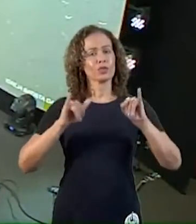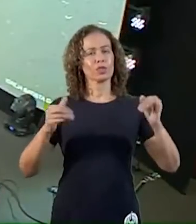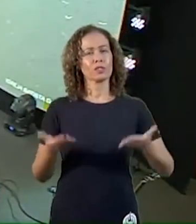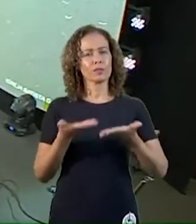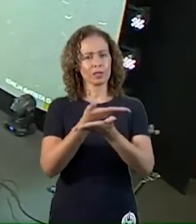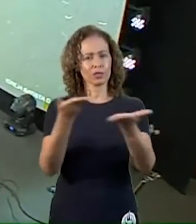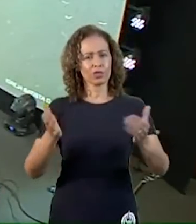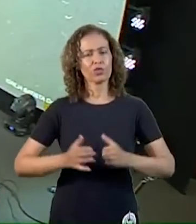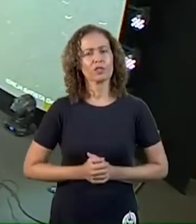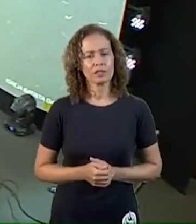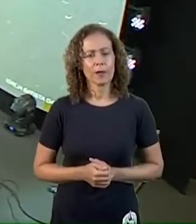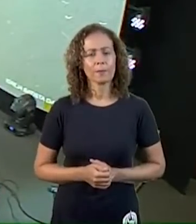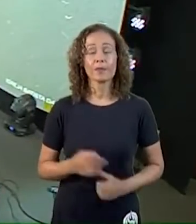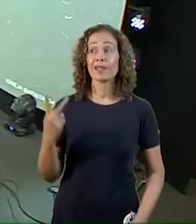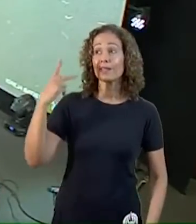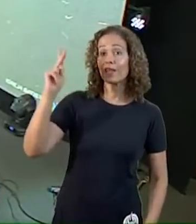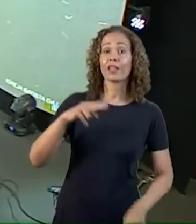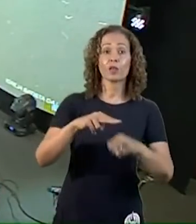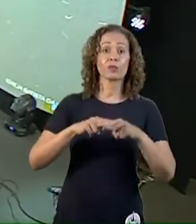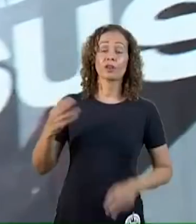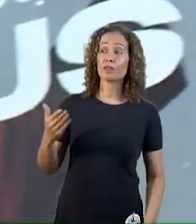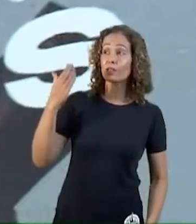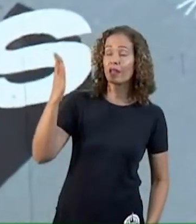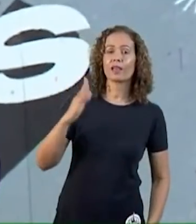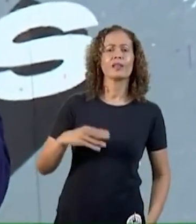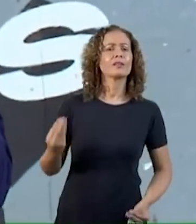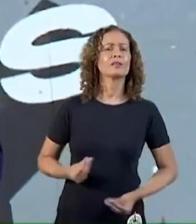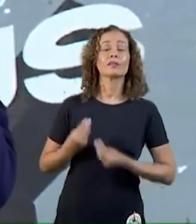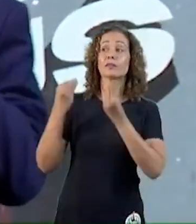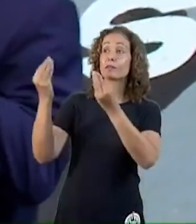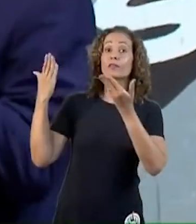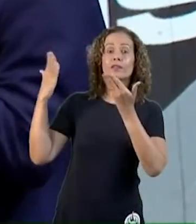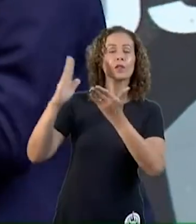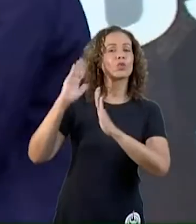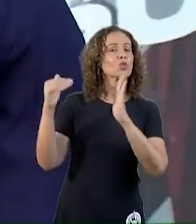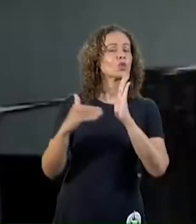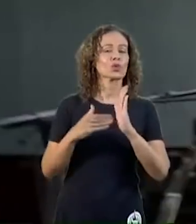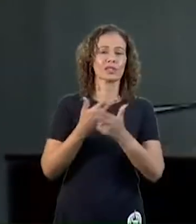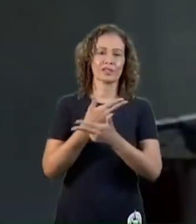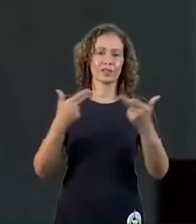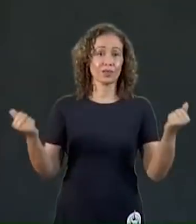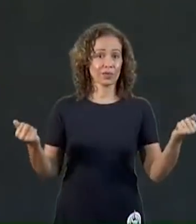si mesmado. Dele, por ele e para ele são todas as coisas.